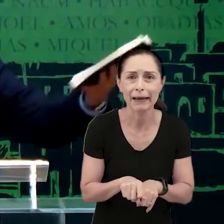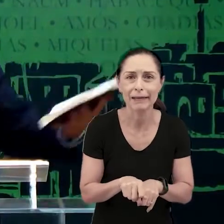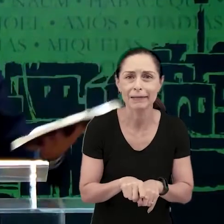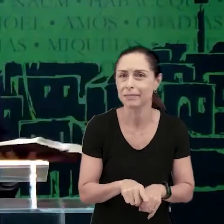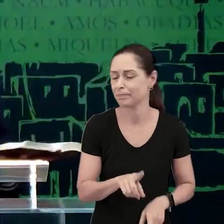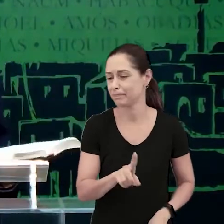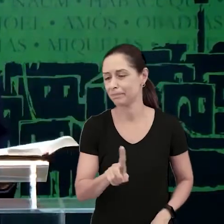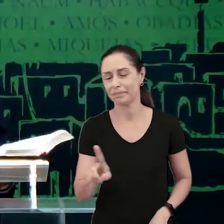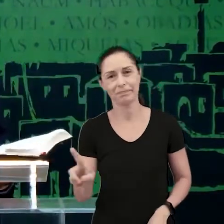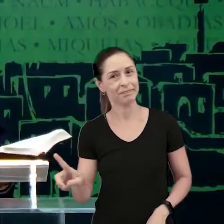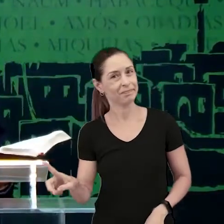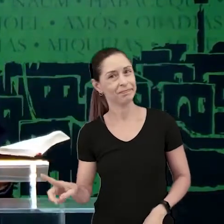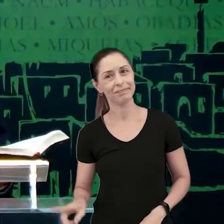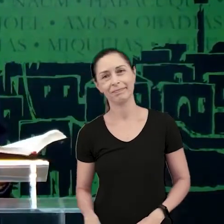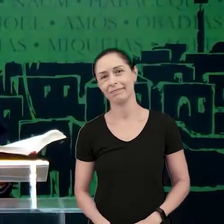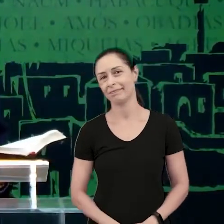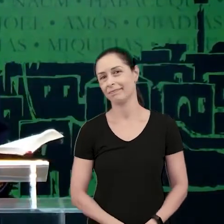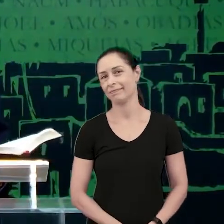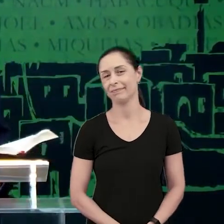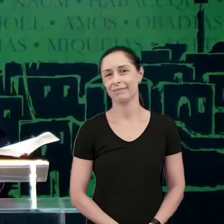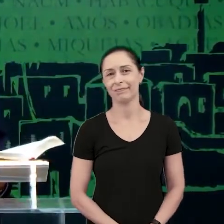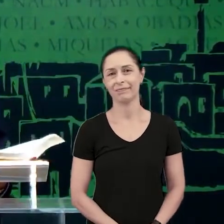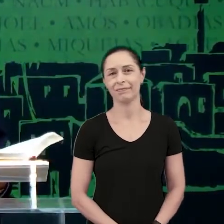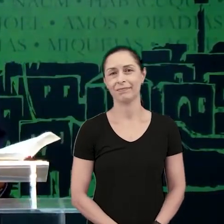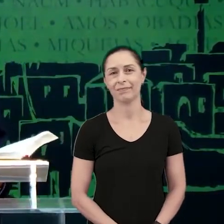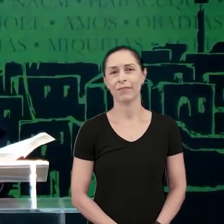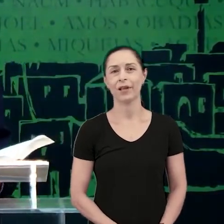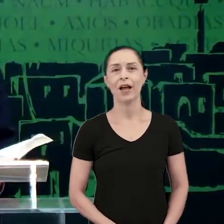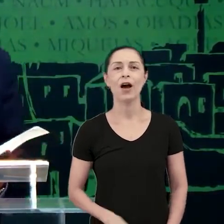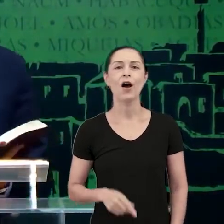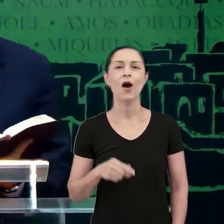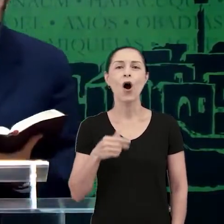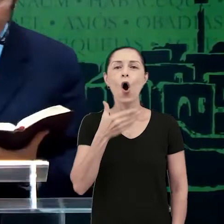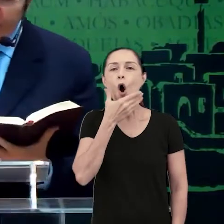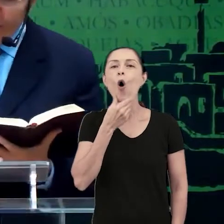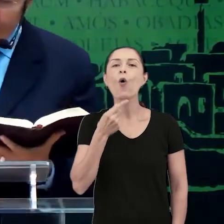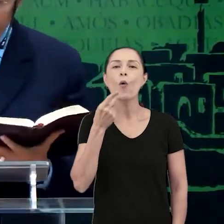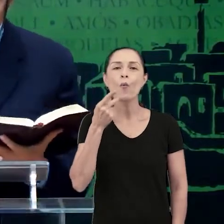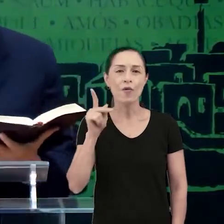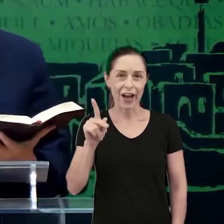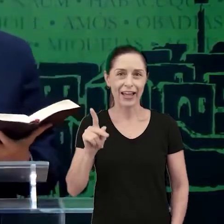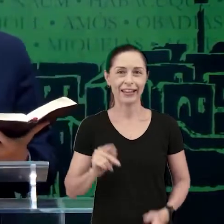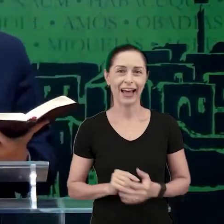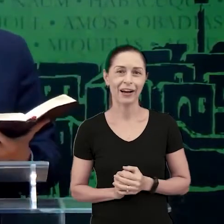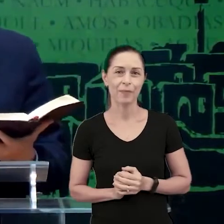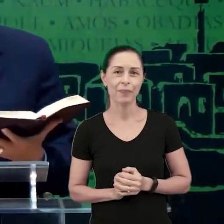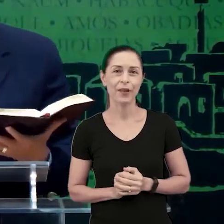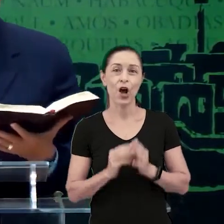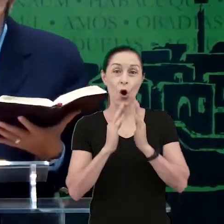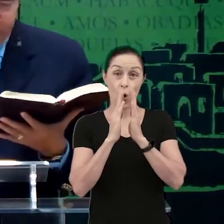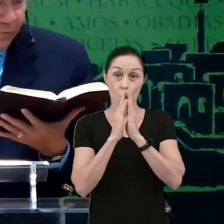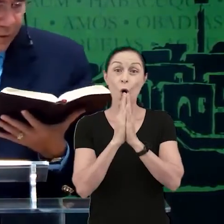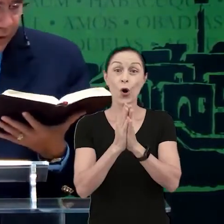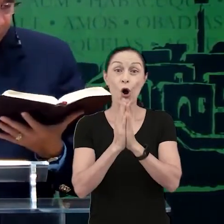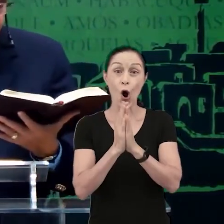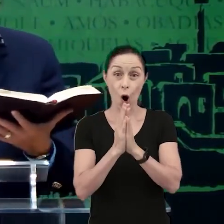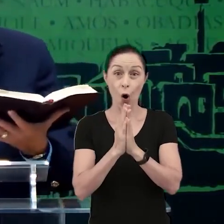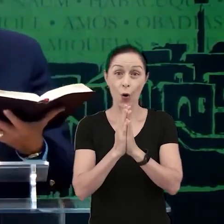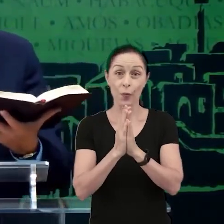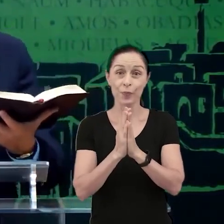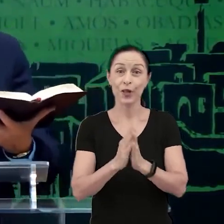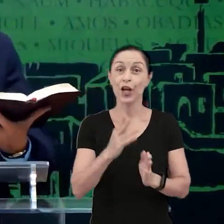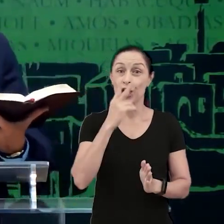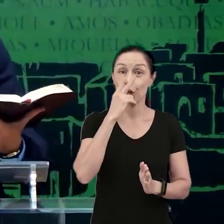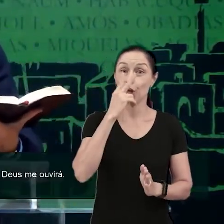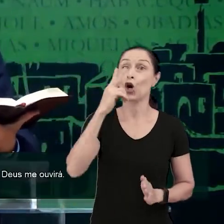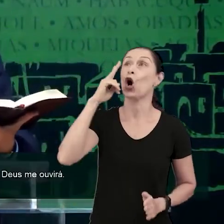isso, eu também vou fazer parte disso. O que o profeta fez? Primeira coisa que ele fez, ele olhou para Deus em vez de olhar para as circunstâncias.